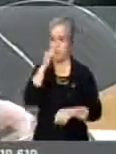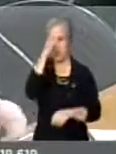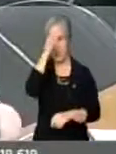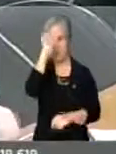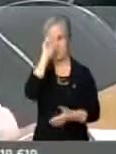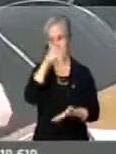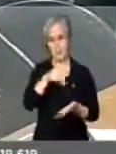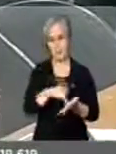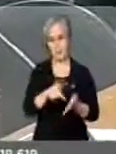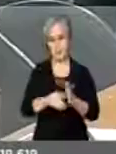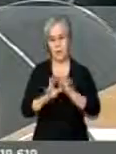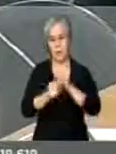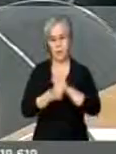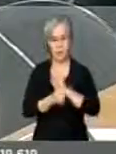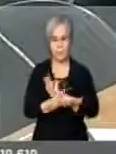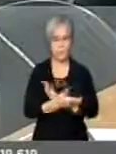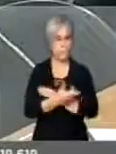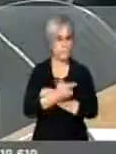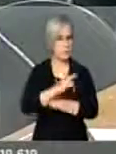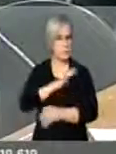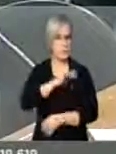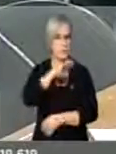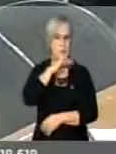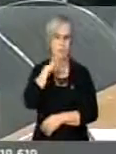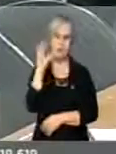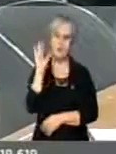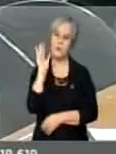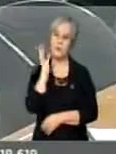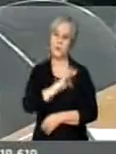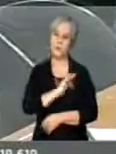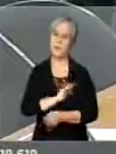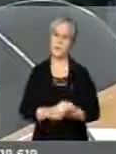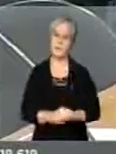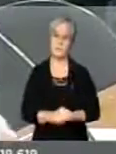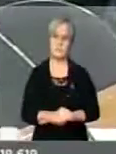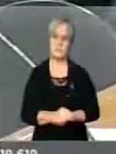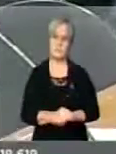definitiva essa corrupção que cria um ambiente de descrédito e imoralidade no Brasil. Muito obrigado.